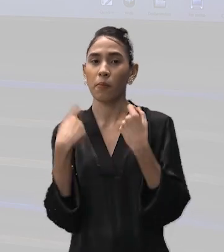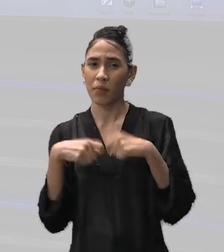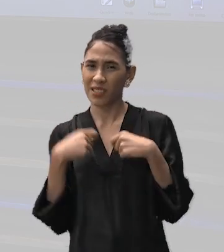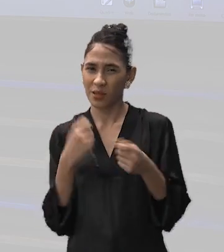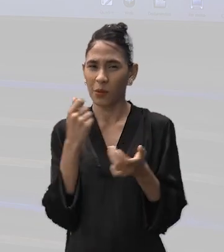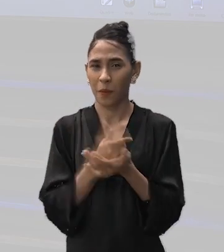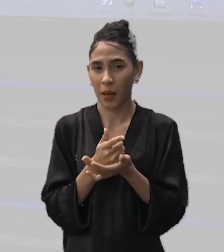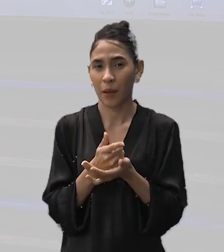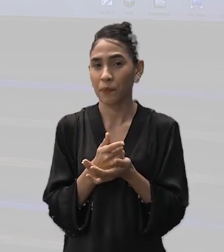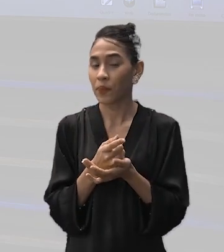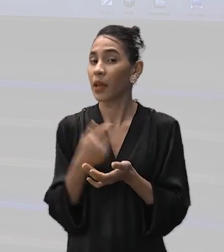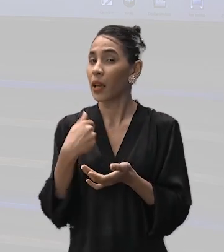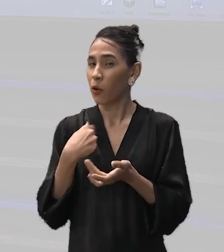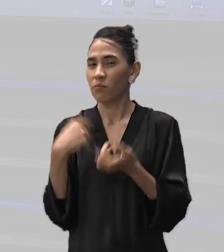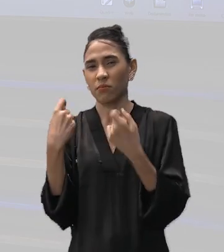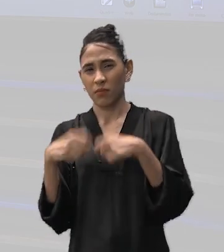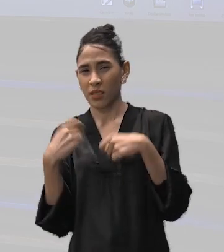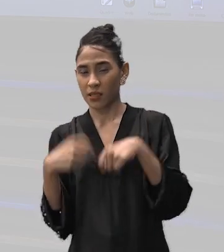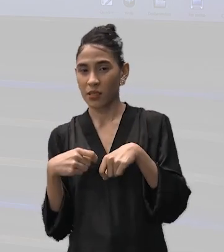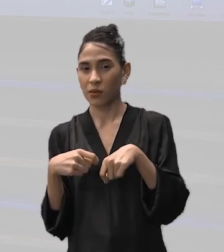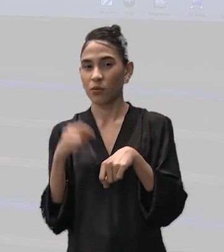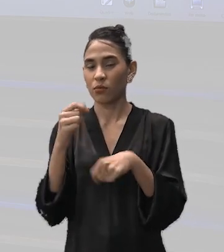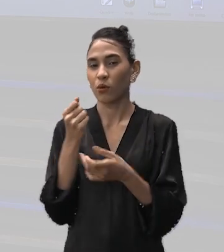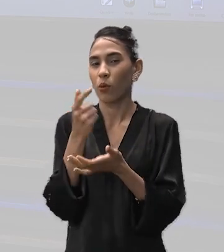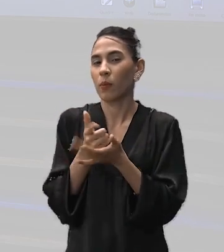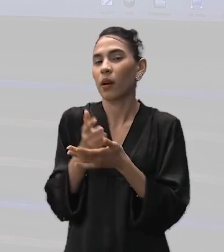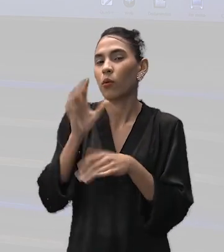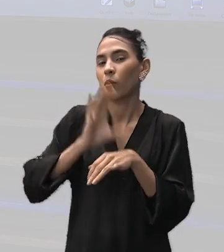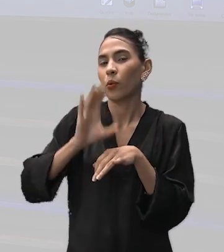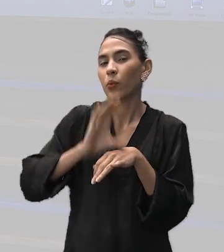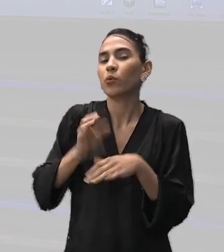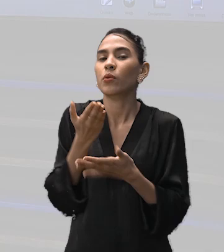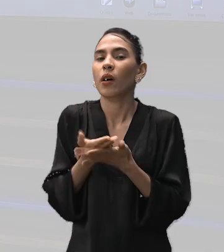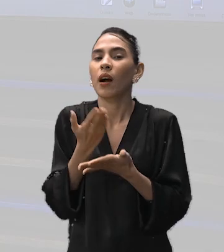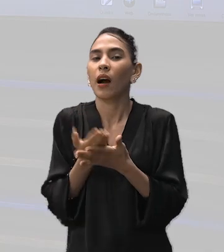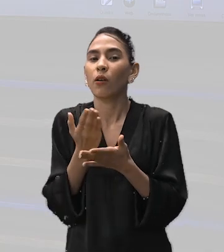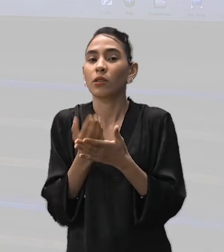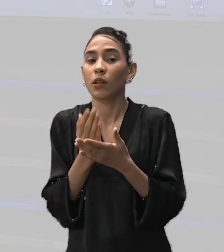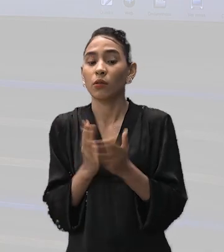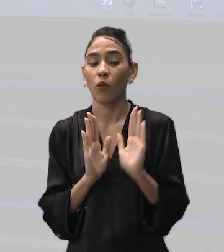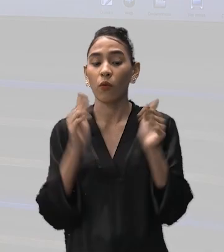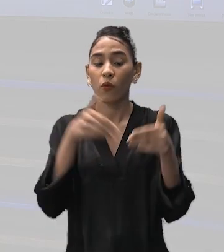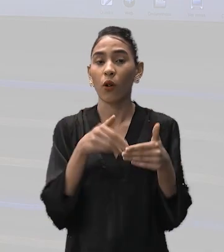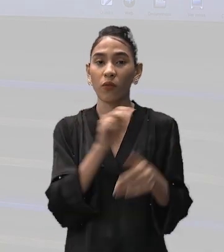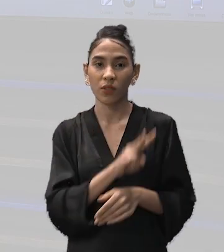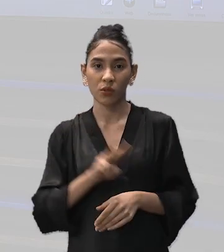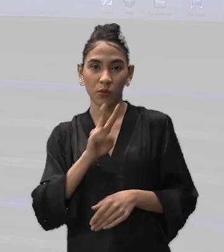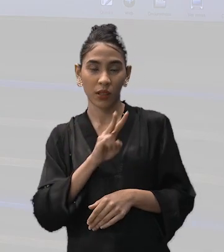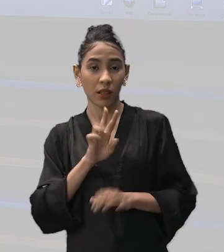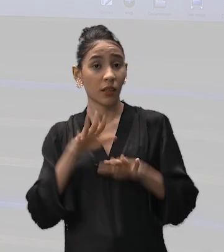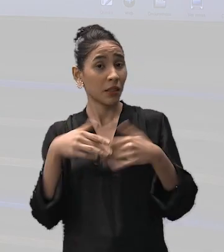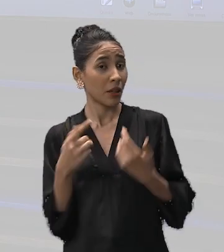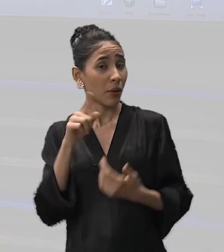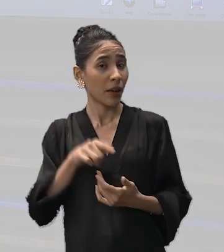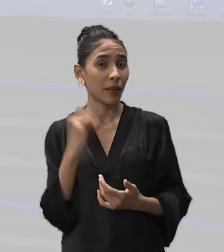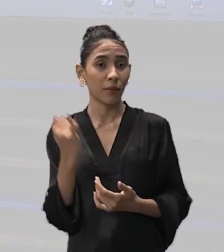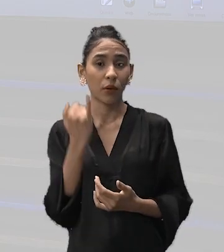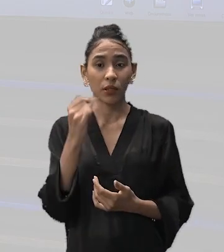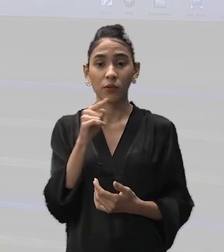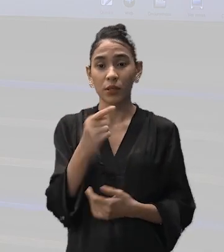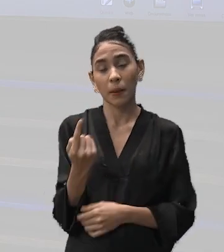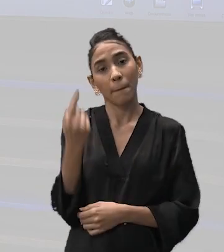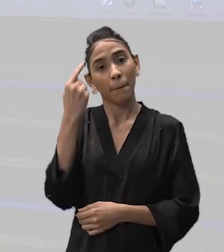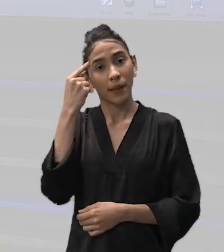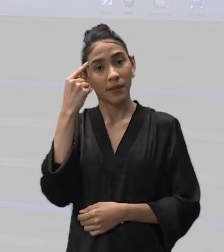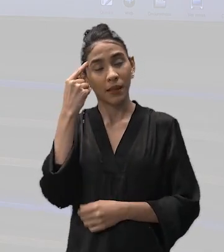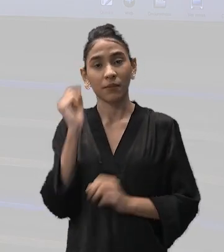esse produto, eu preciso comprar um curso de aulas voltadas para o vestibular. Então, é muito importante também você pensar